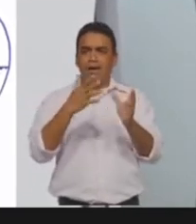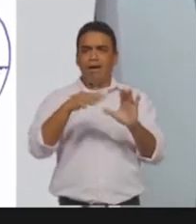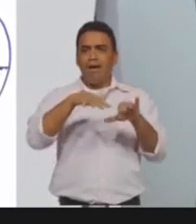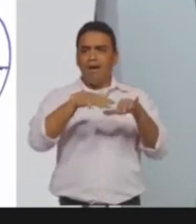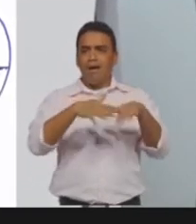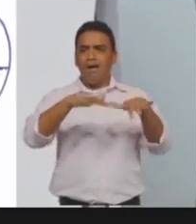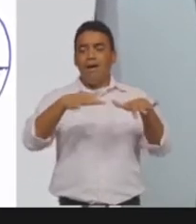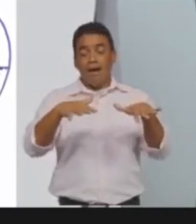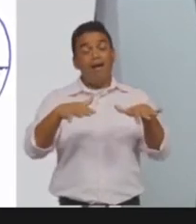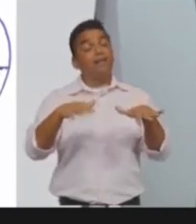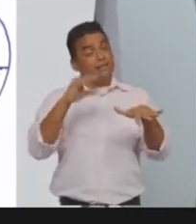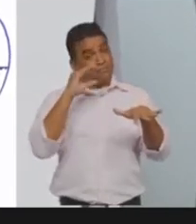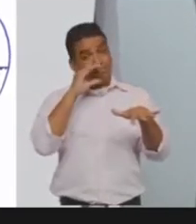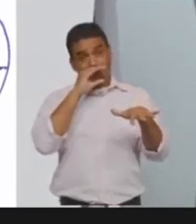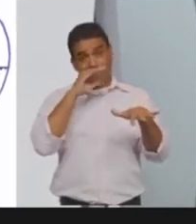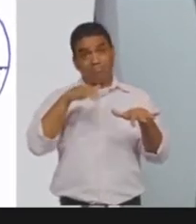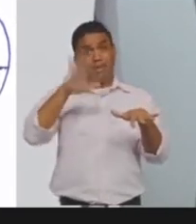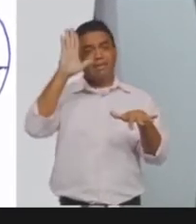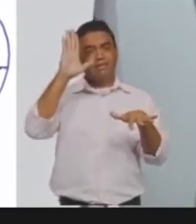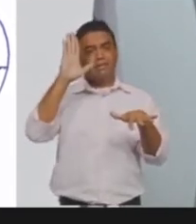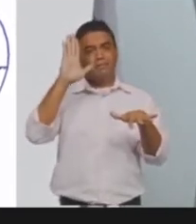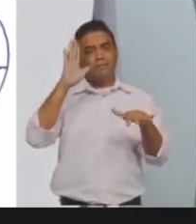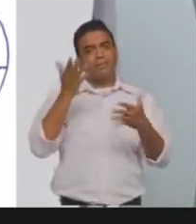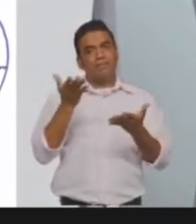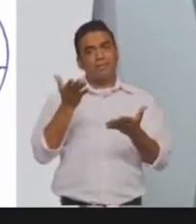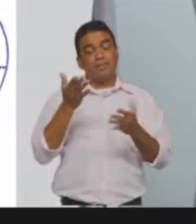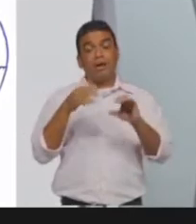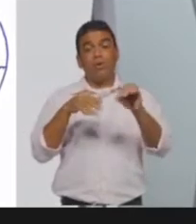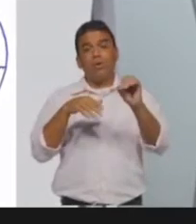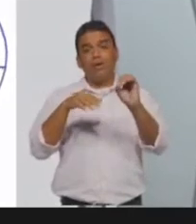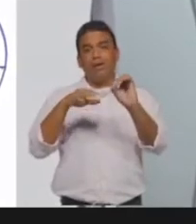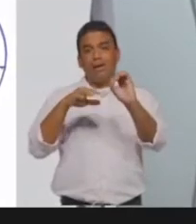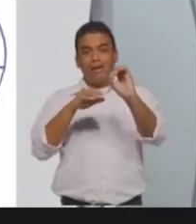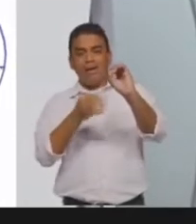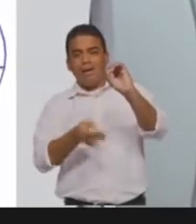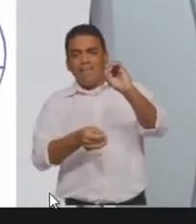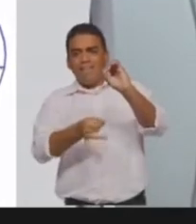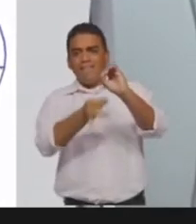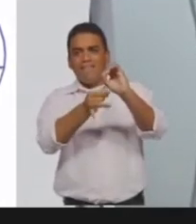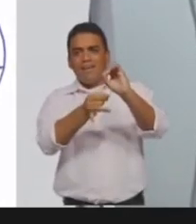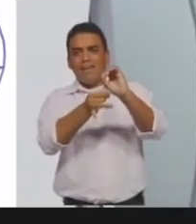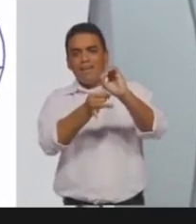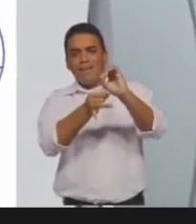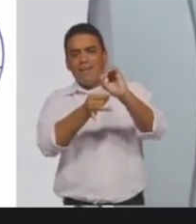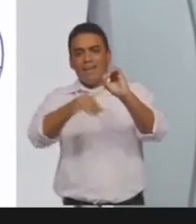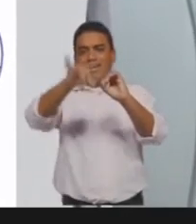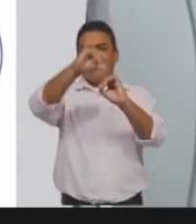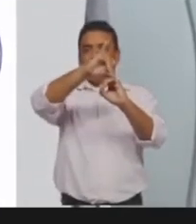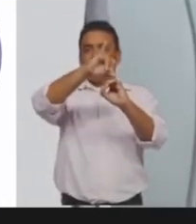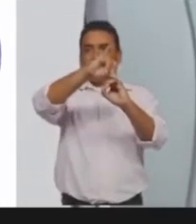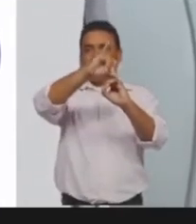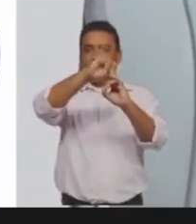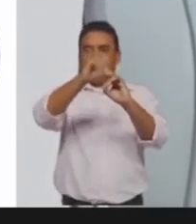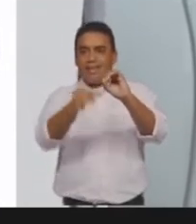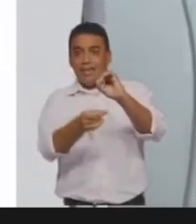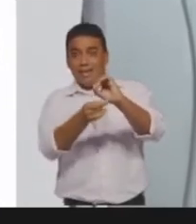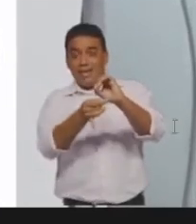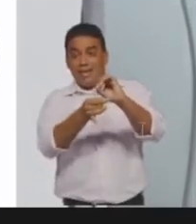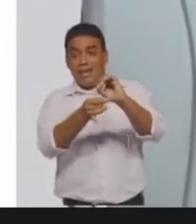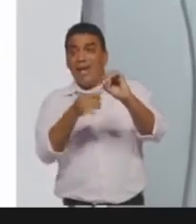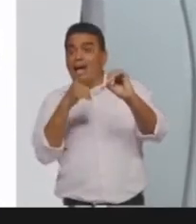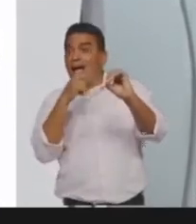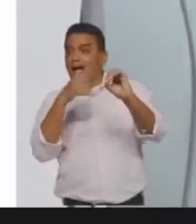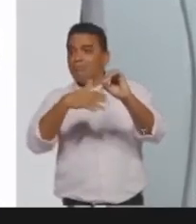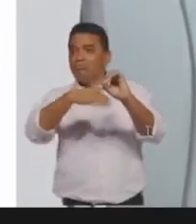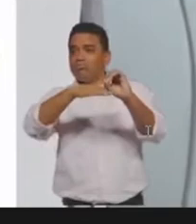elas tendem a ser mais quentes. Obviamente, as correntes oceânicas formadas mais próximas dos polos, né, que são as regiões mais frias do